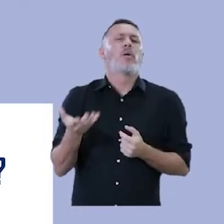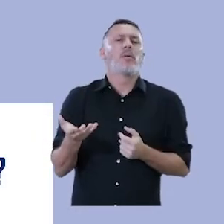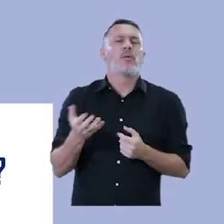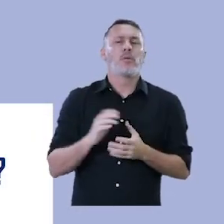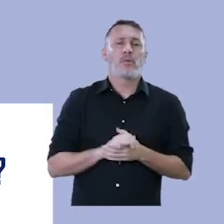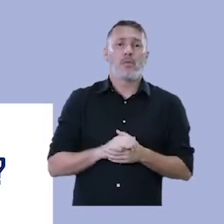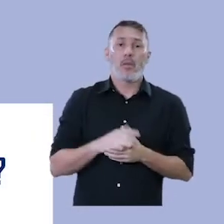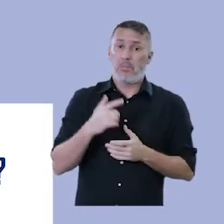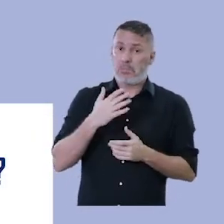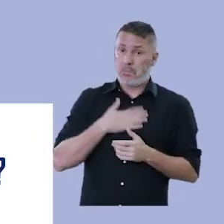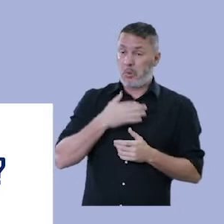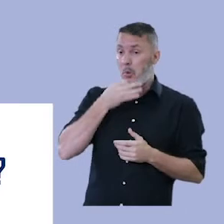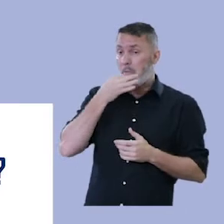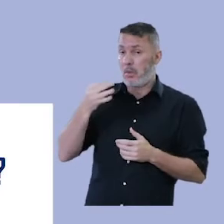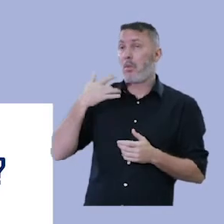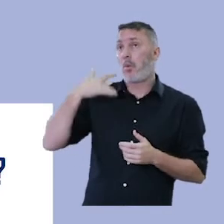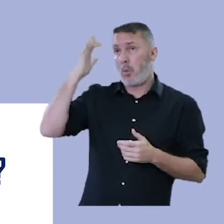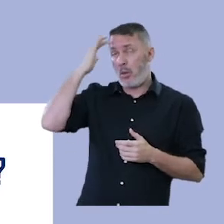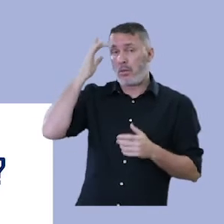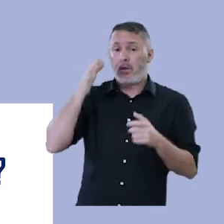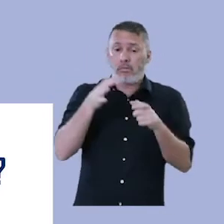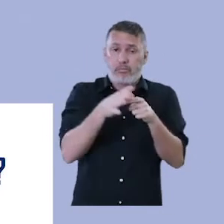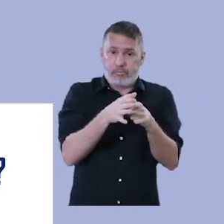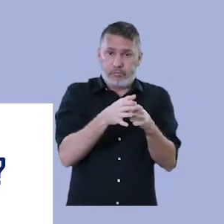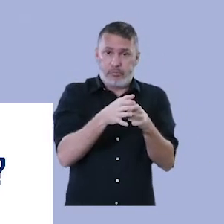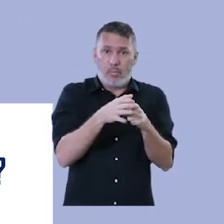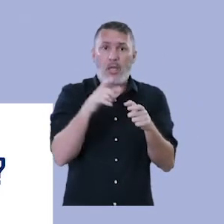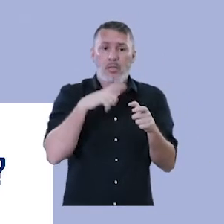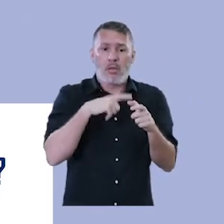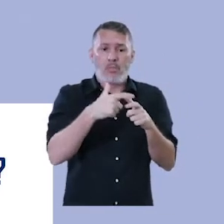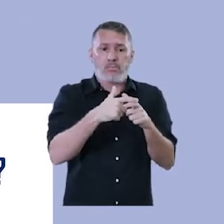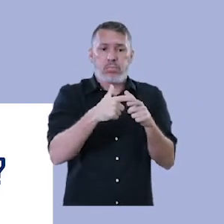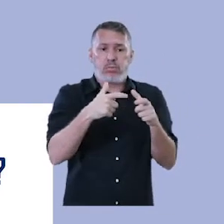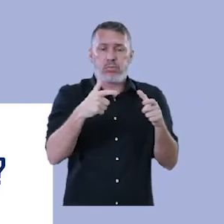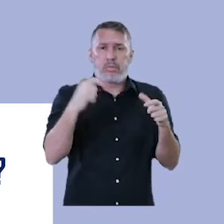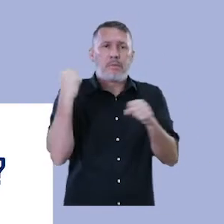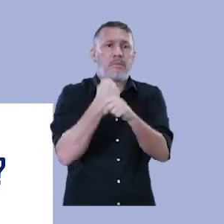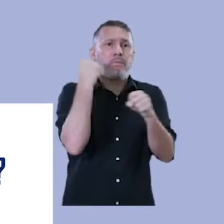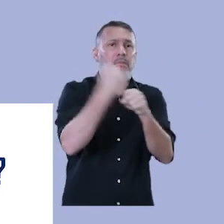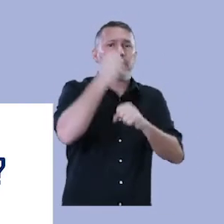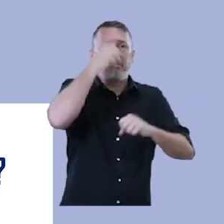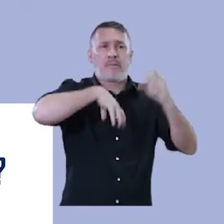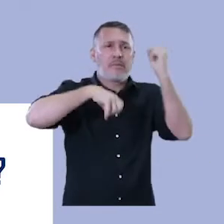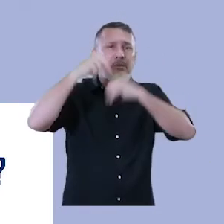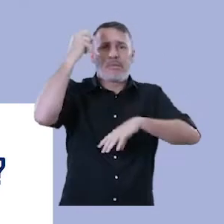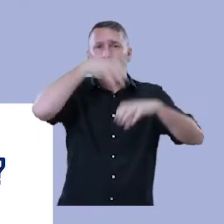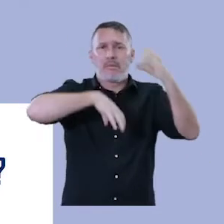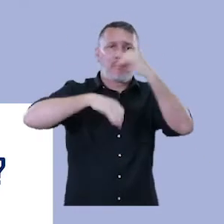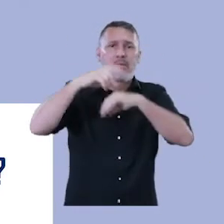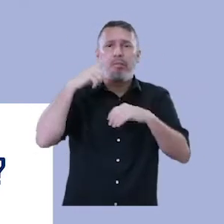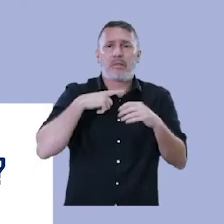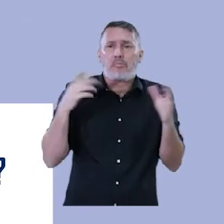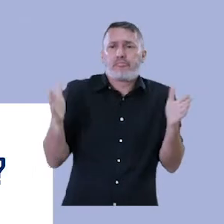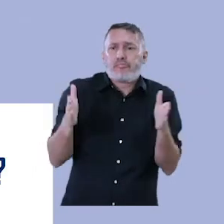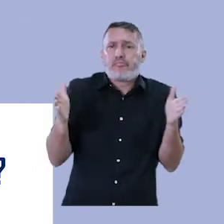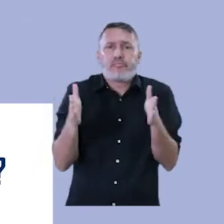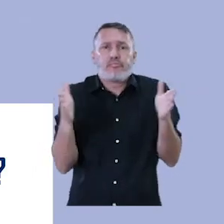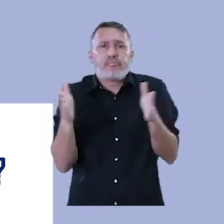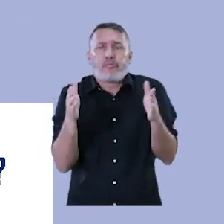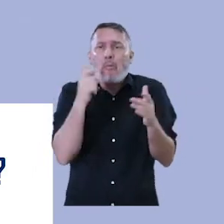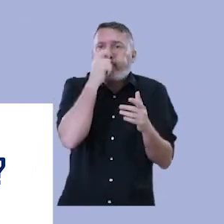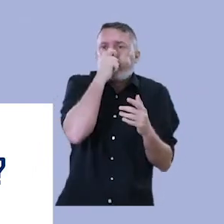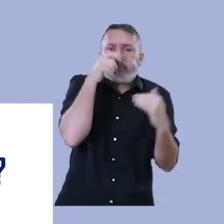urbana, eu penso que o crescimento desordenado dos municípios, olha a palavra com juízo de valor, fragiliza